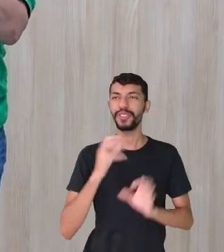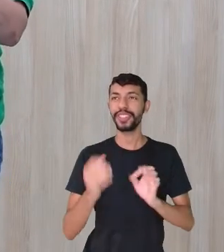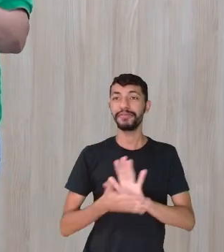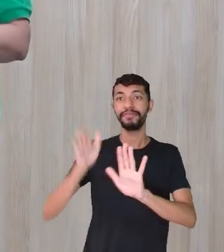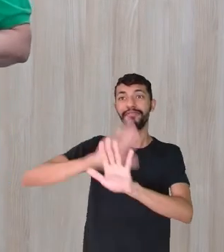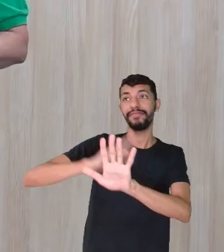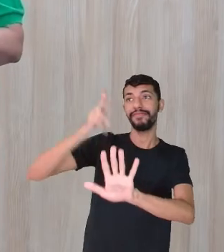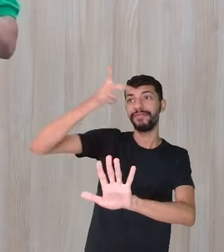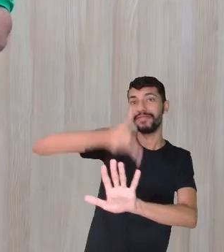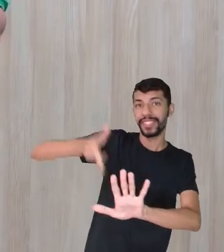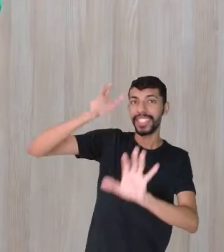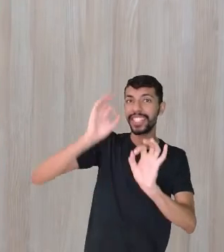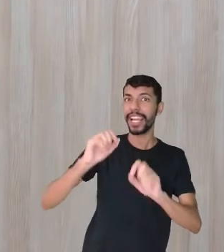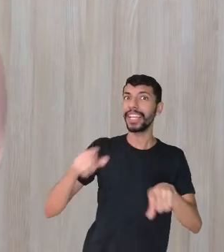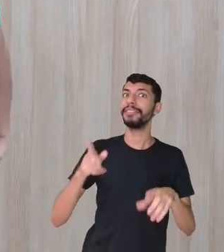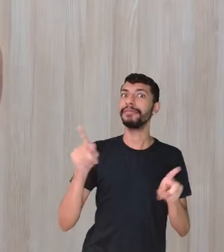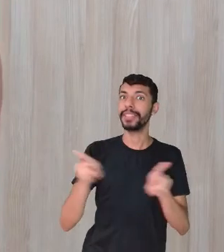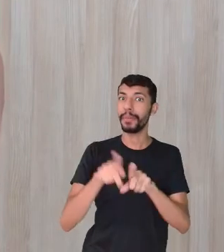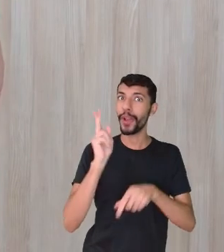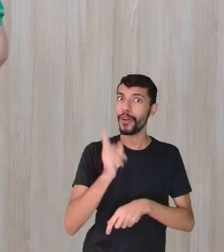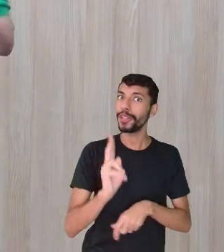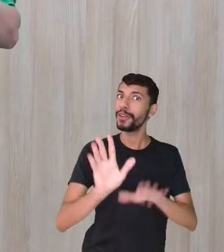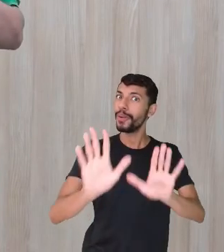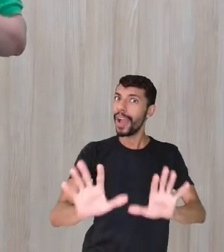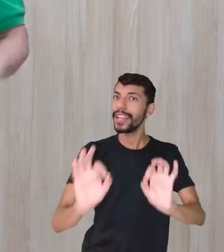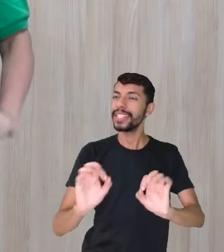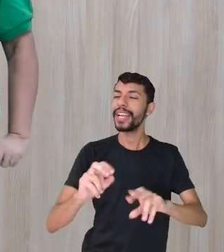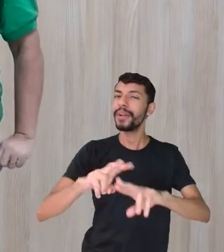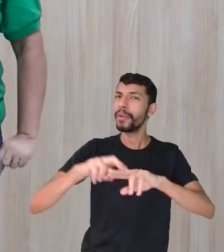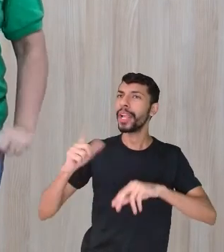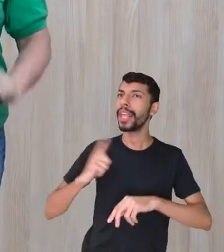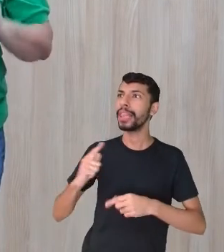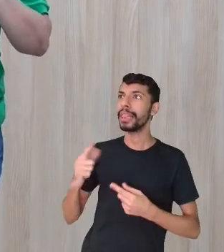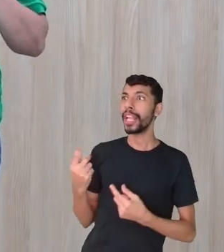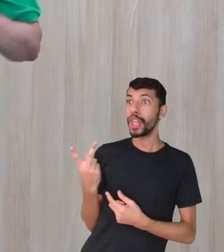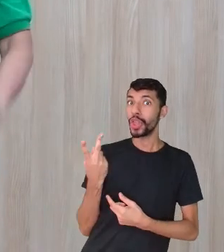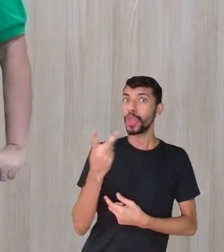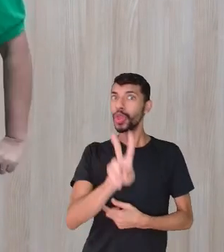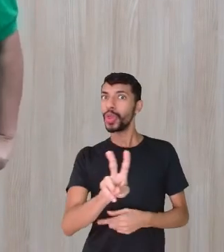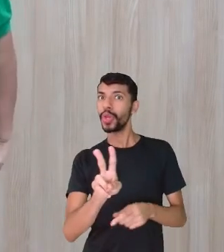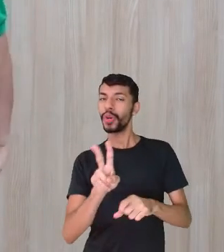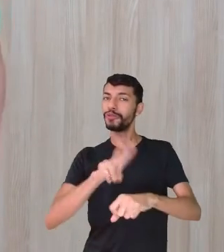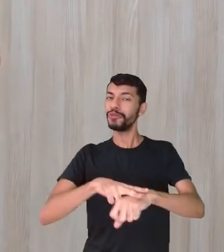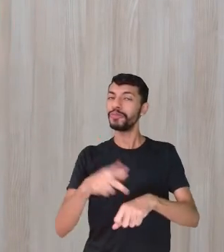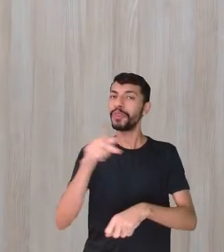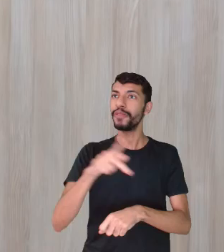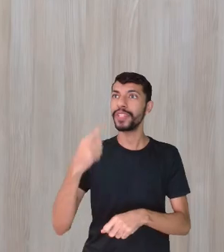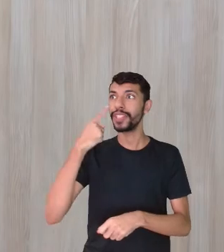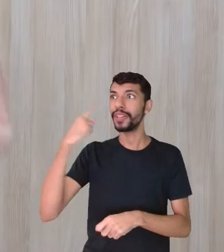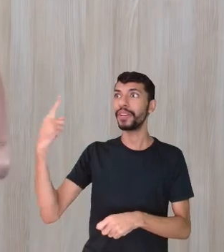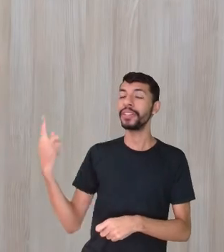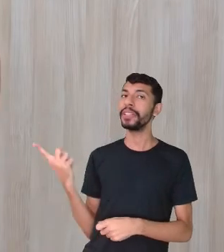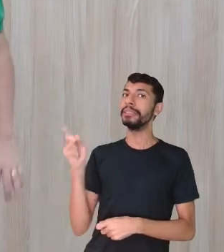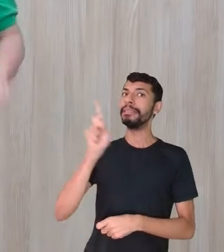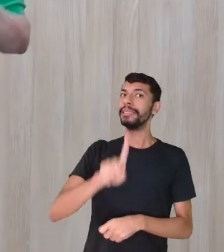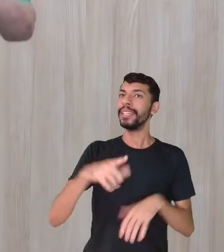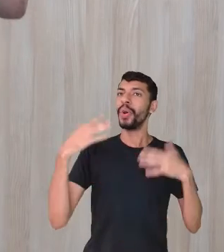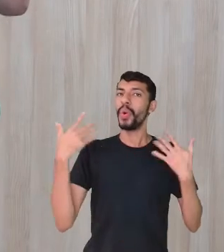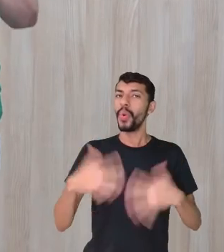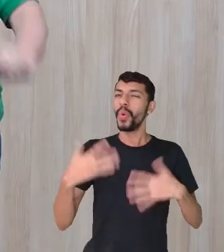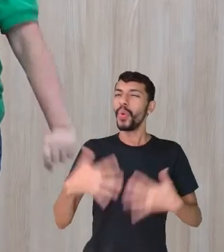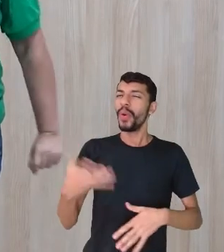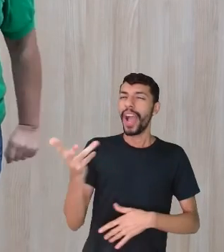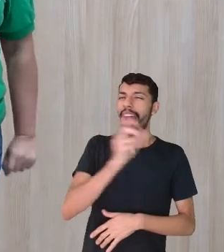equipe de produção, e não sai daí porque vem uma dupla aí, professora Isabel Borges e Cláudia aí, vão